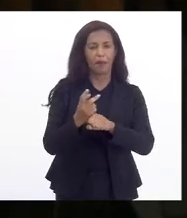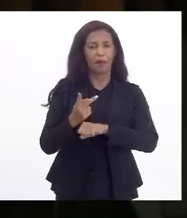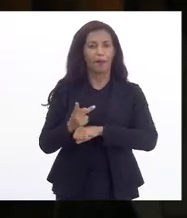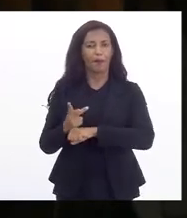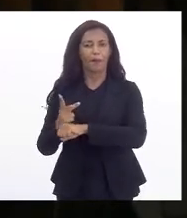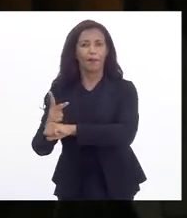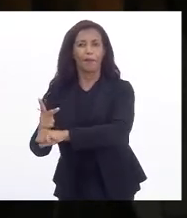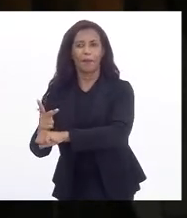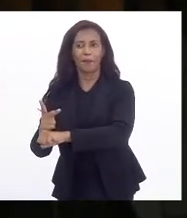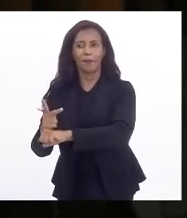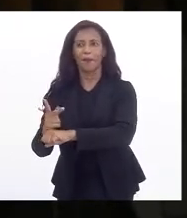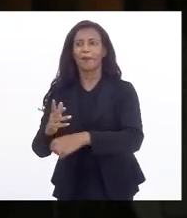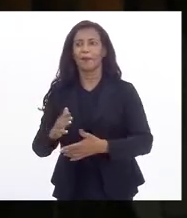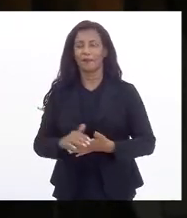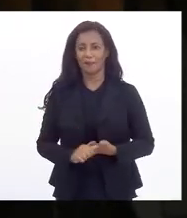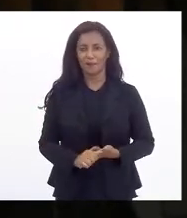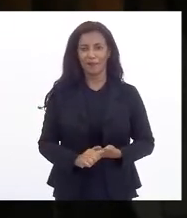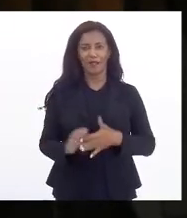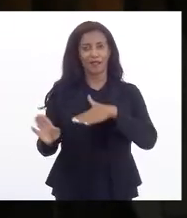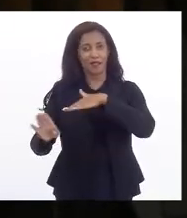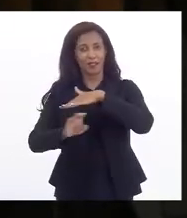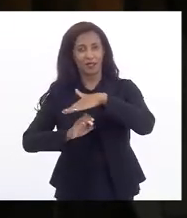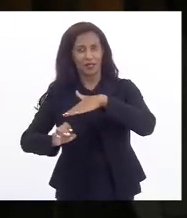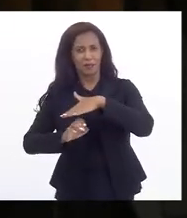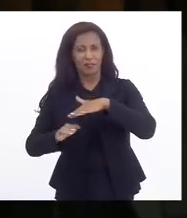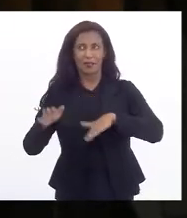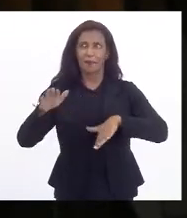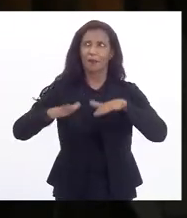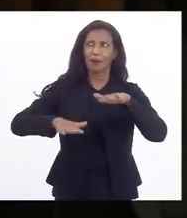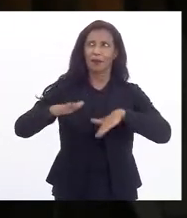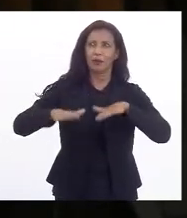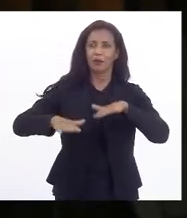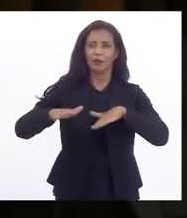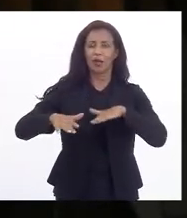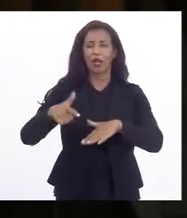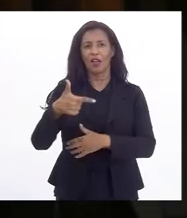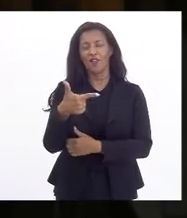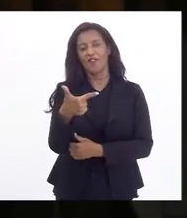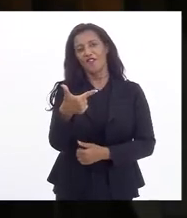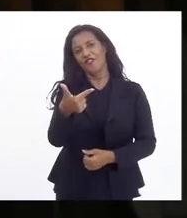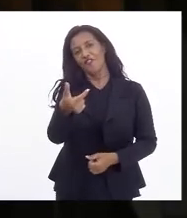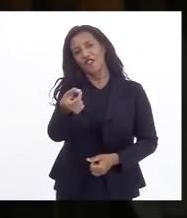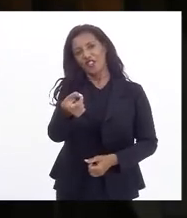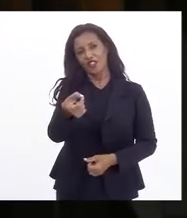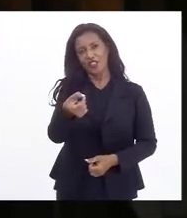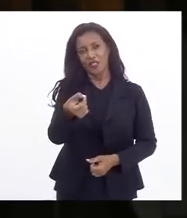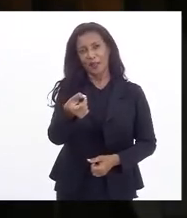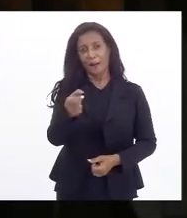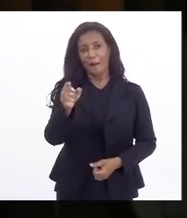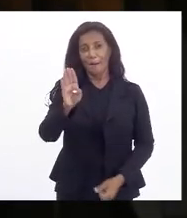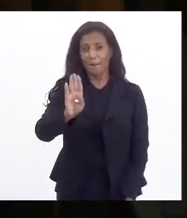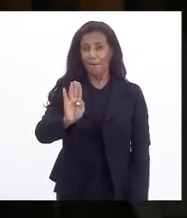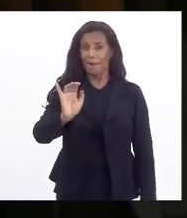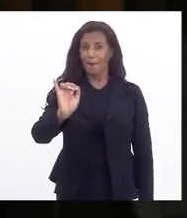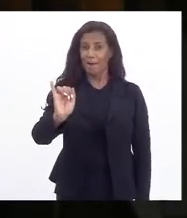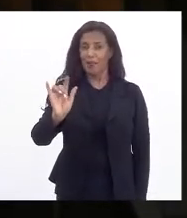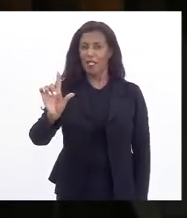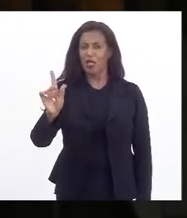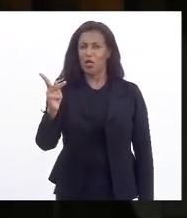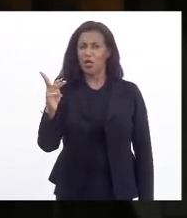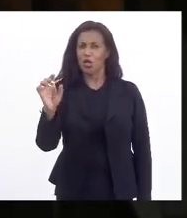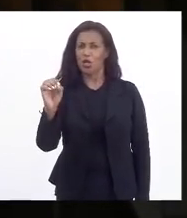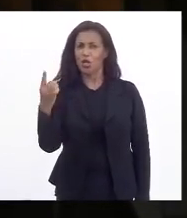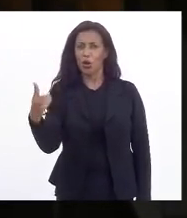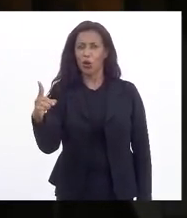buscar dessas concessionárias algo como 20 bilhões de